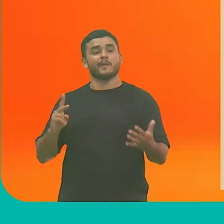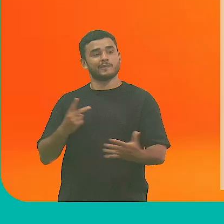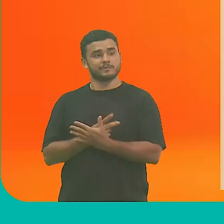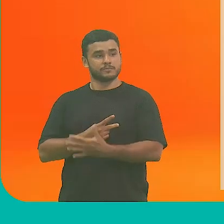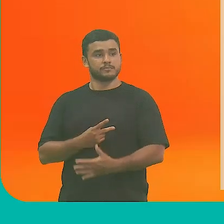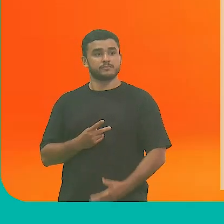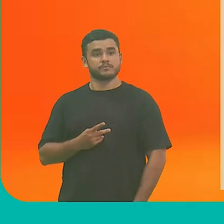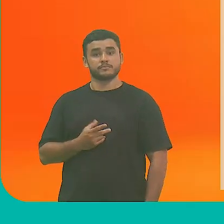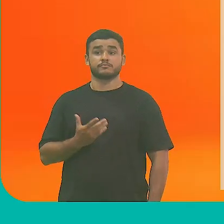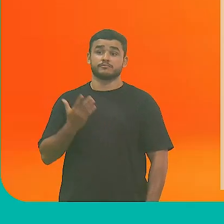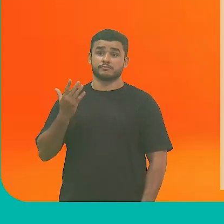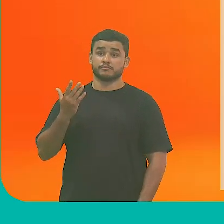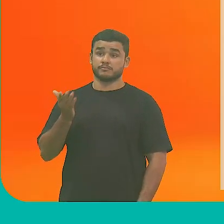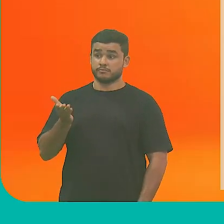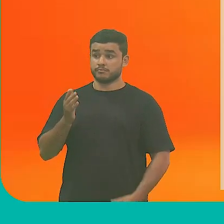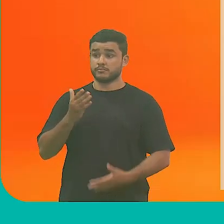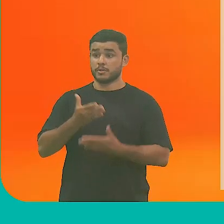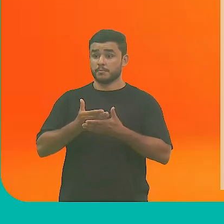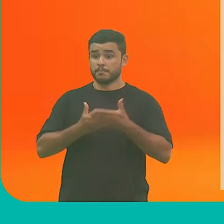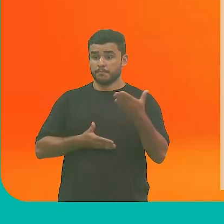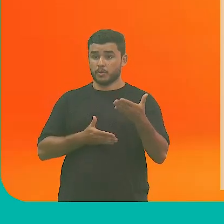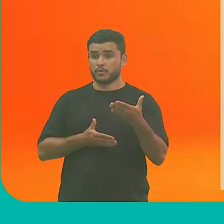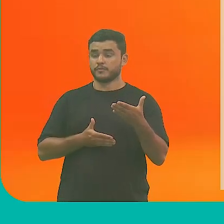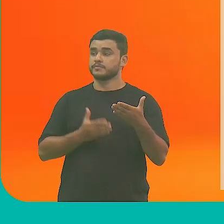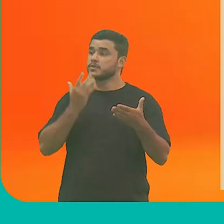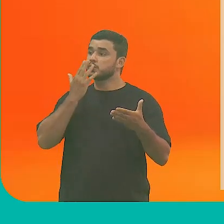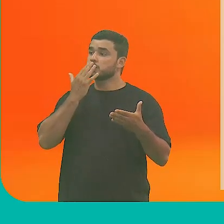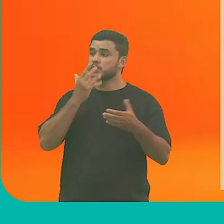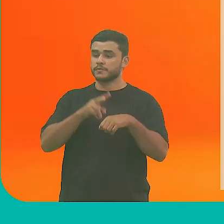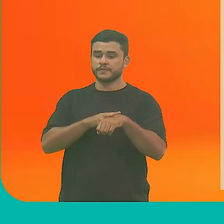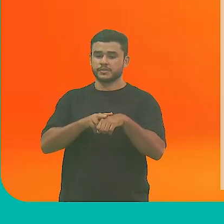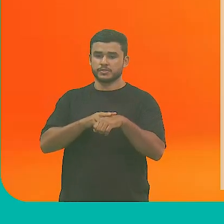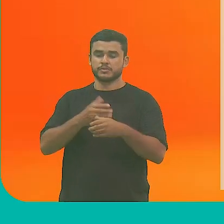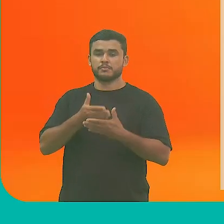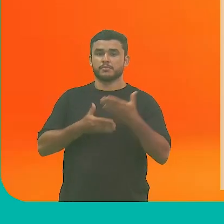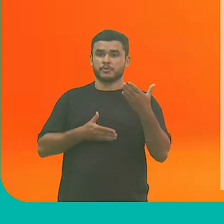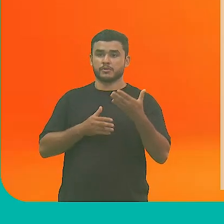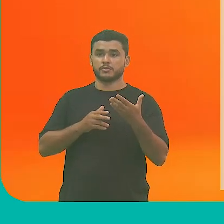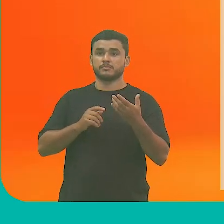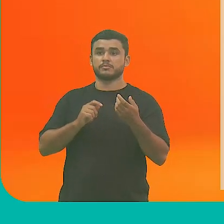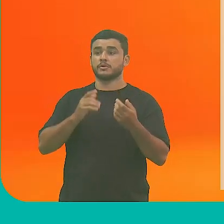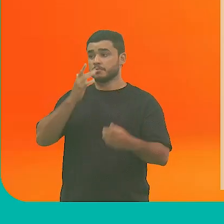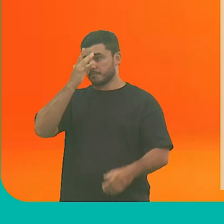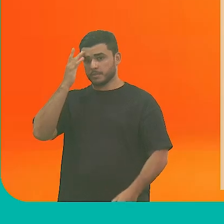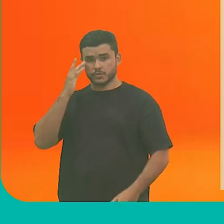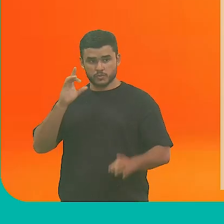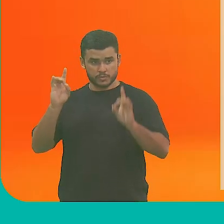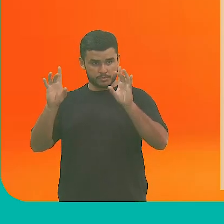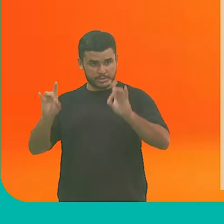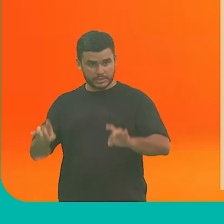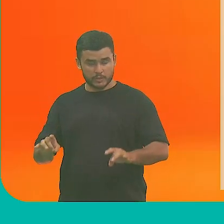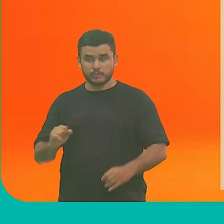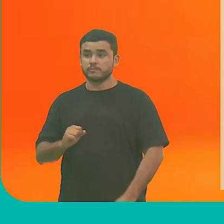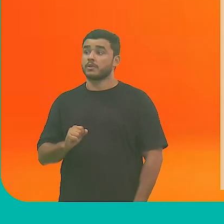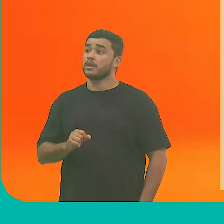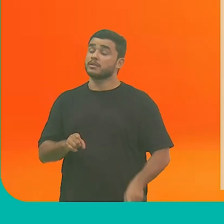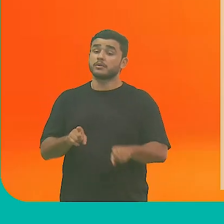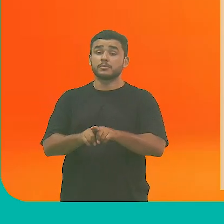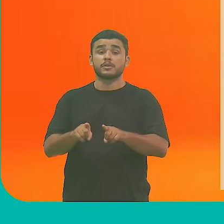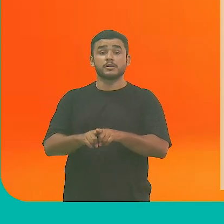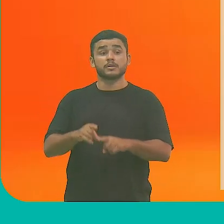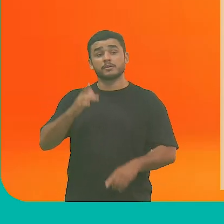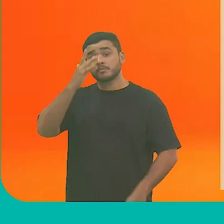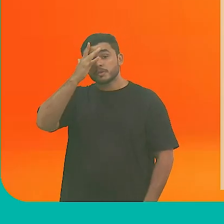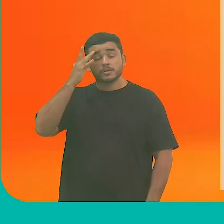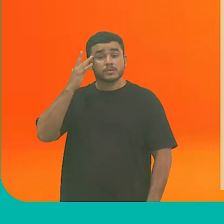extraordinários. Um que foi a prova verde, que foi uma prova adaptada para as pessoas especiais, e teve um ano que teve uma prova